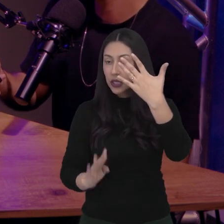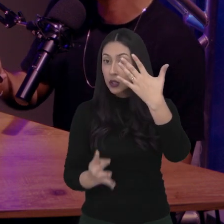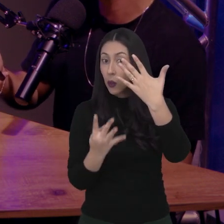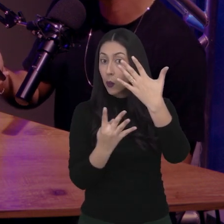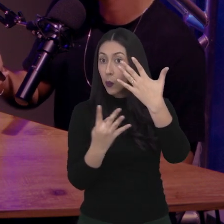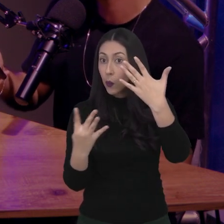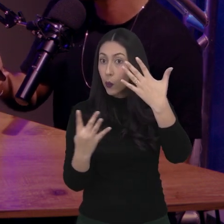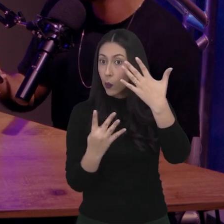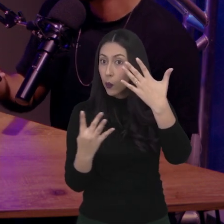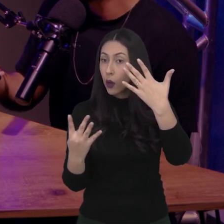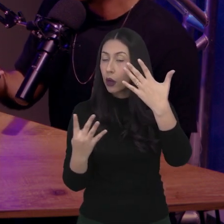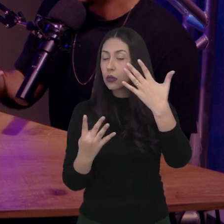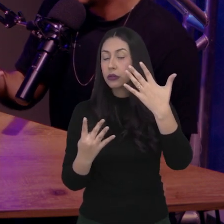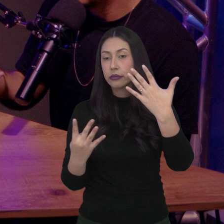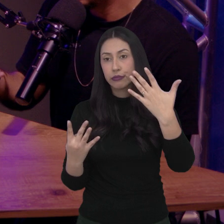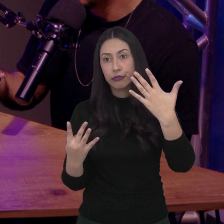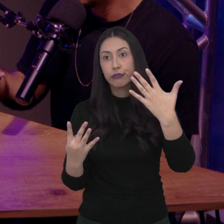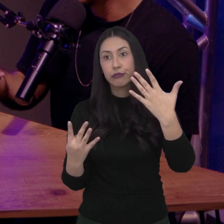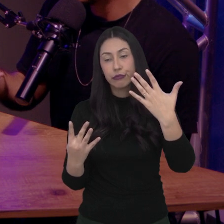44ª posição, né?